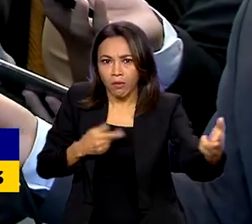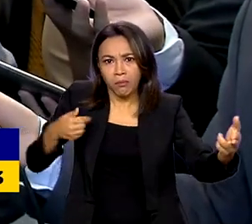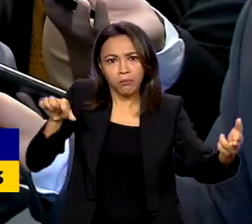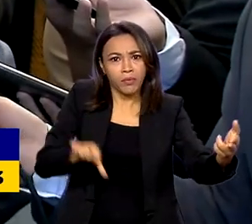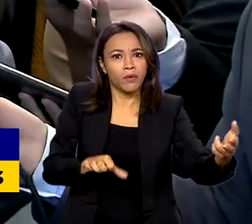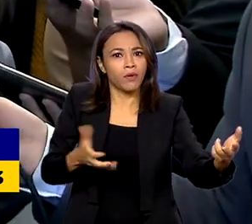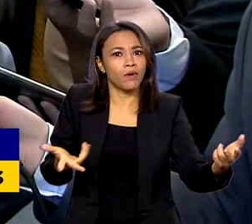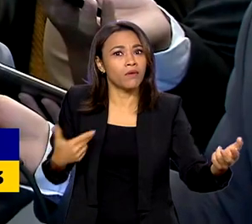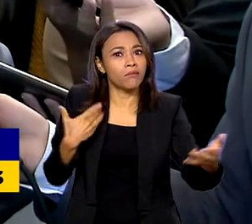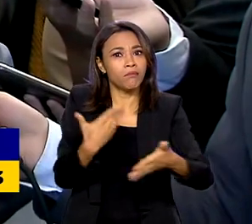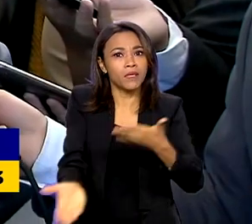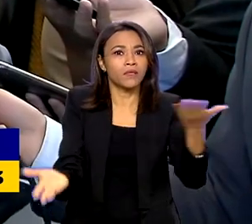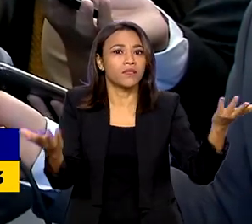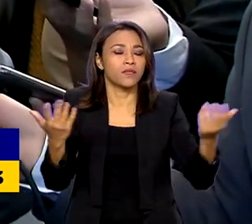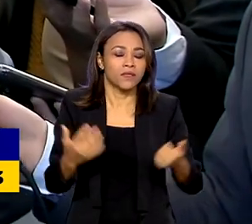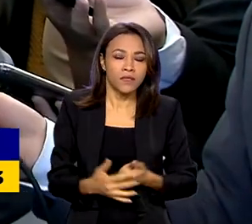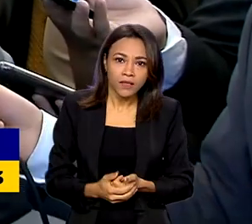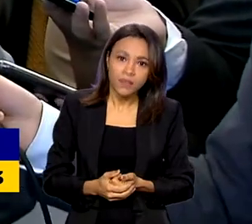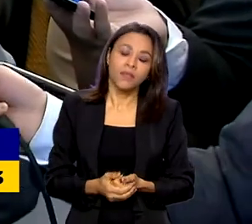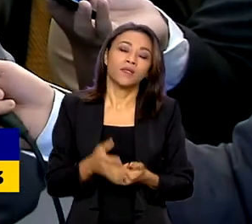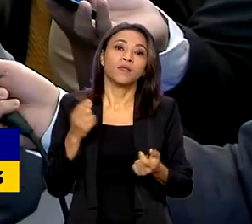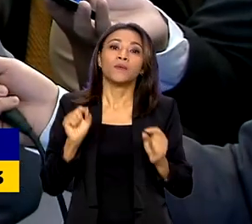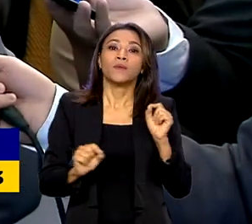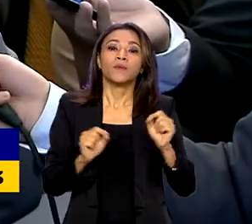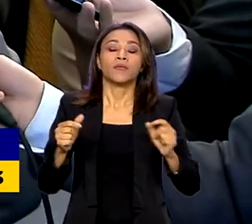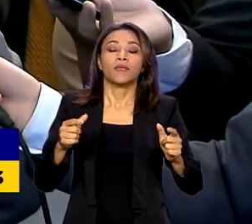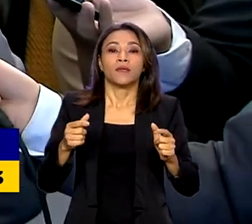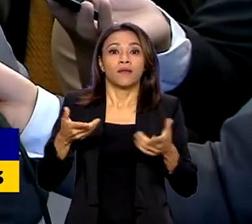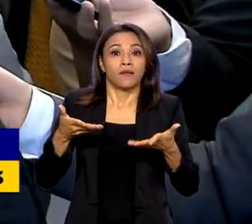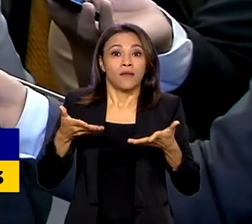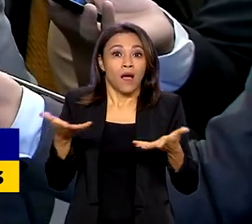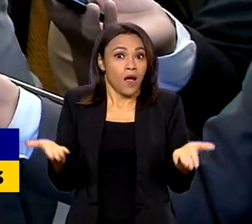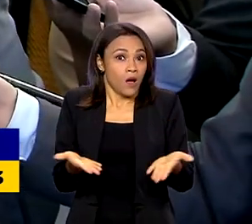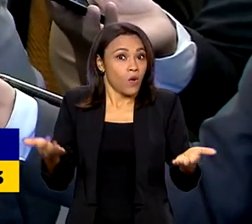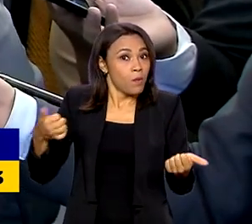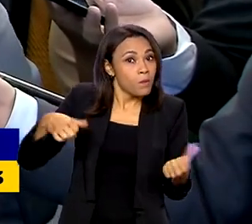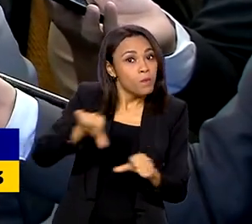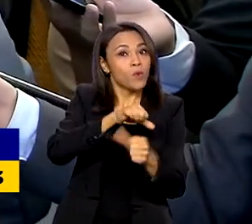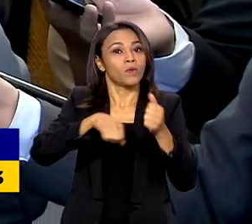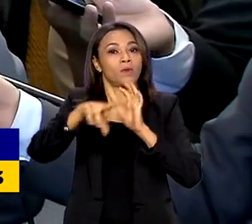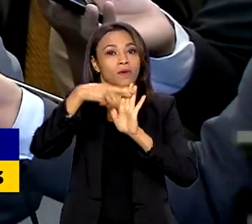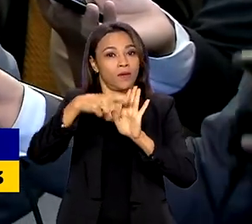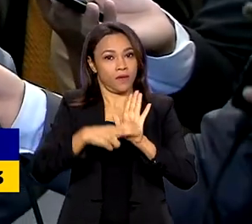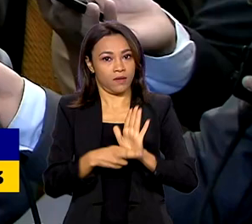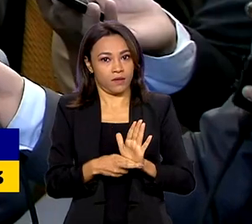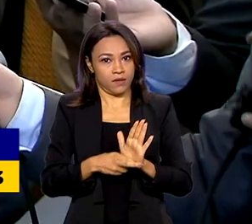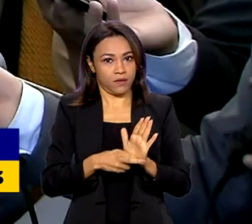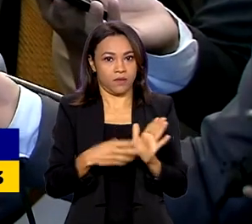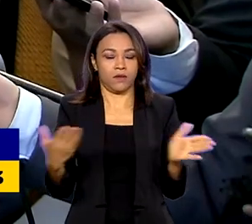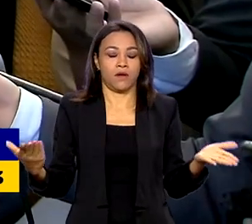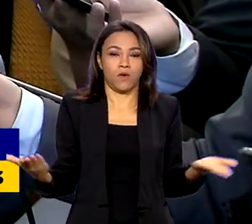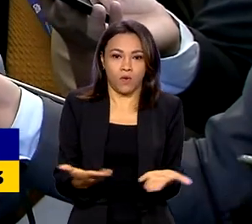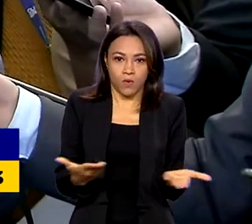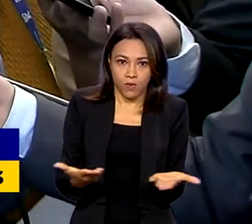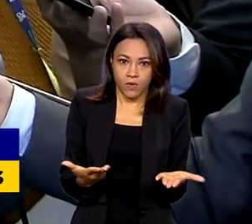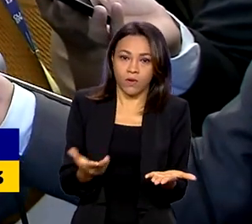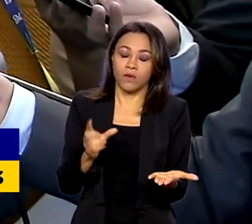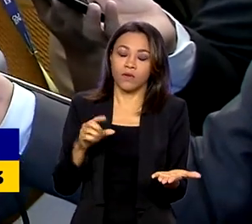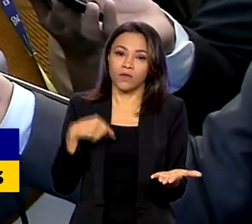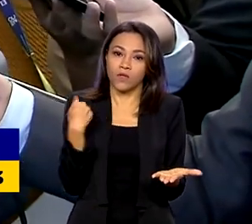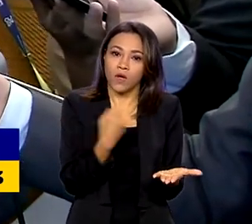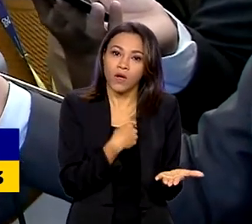Então, perdia market share, perdia fatia de mercado. Agora não, nós nos alforriamos de um único